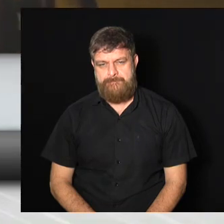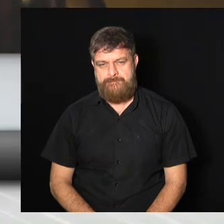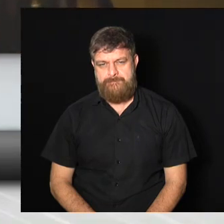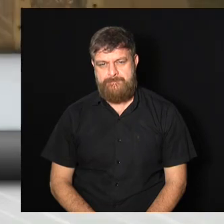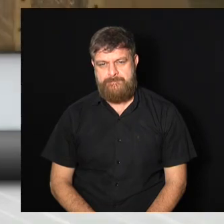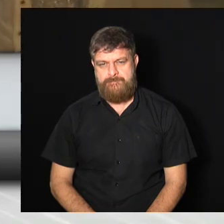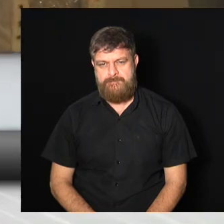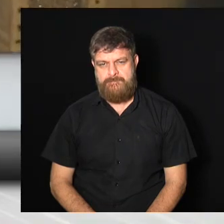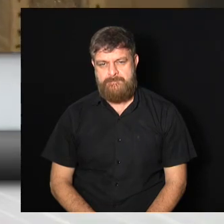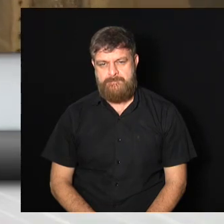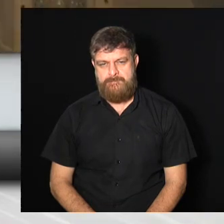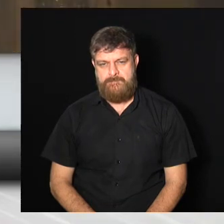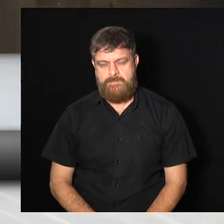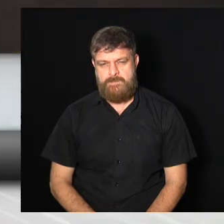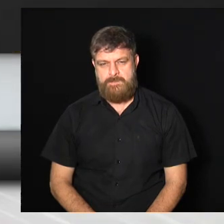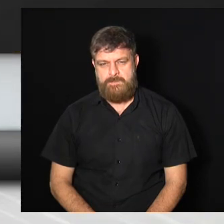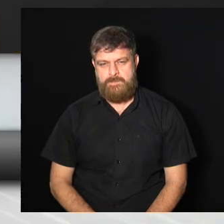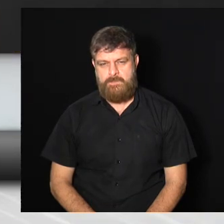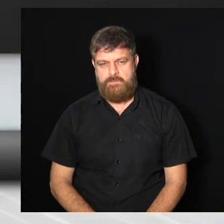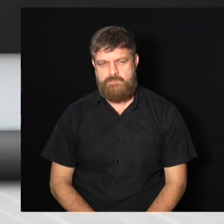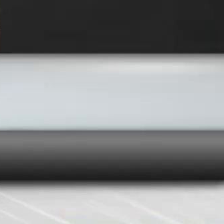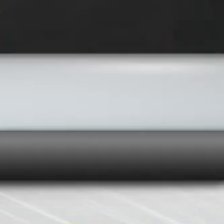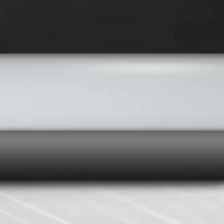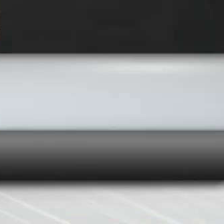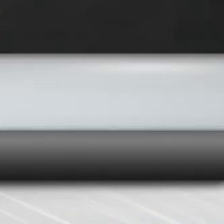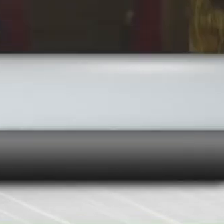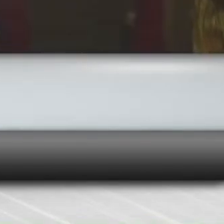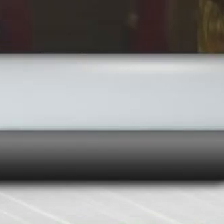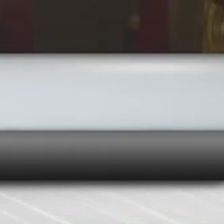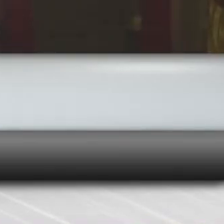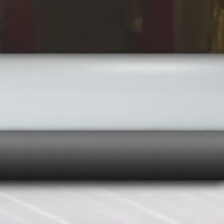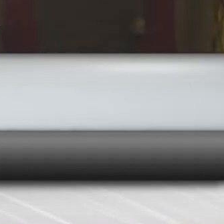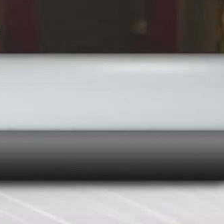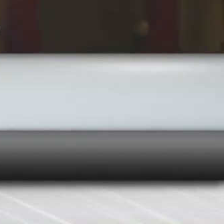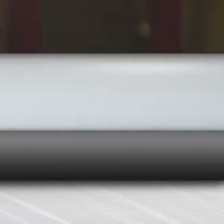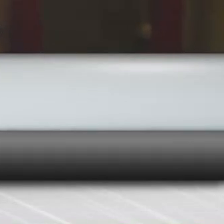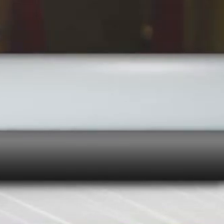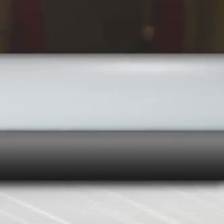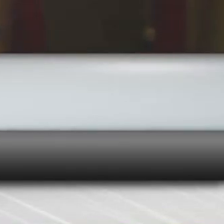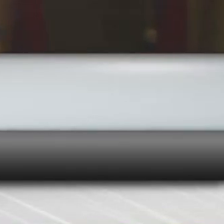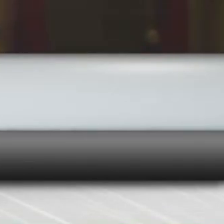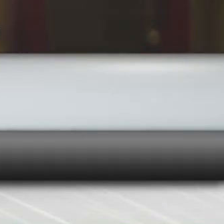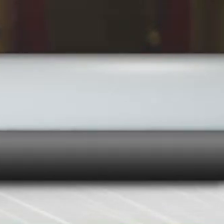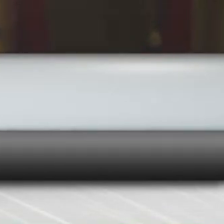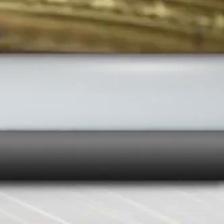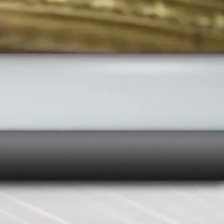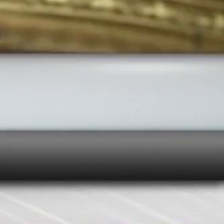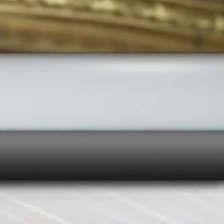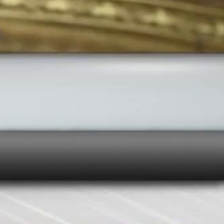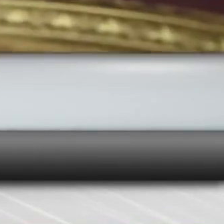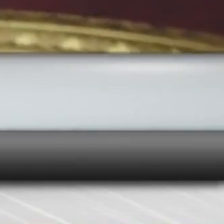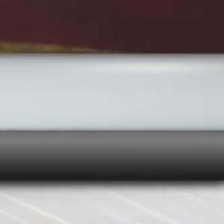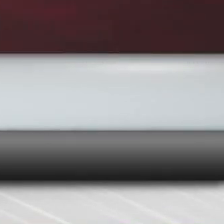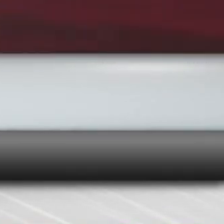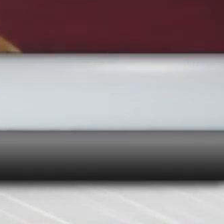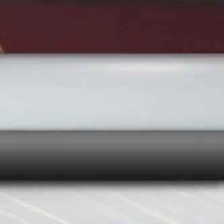going against your own nature to raise this child. But now, she will finally get the love of a real